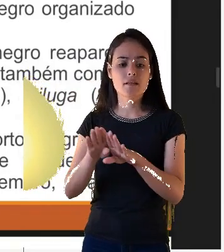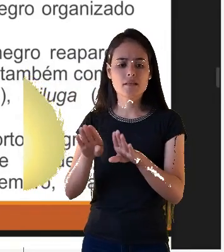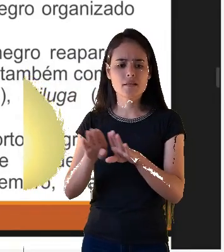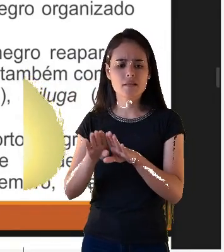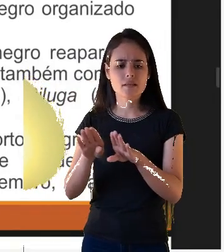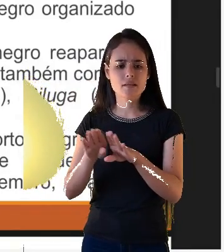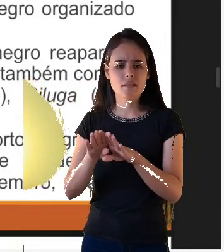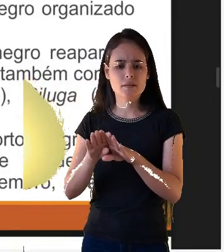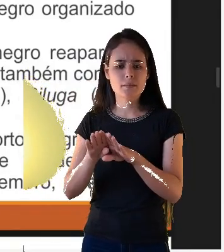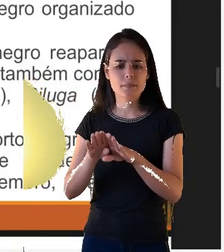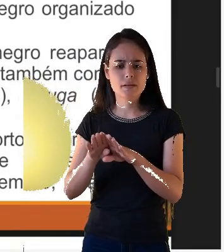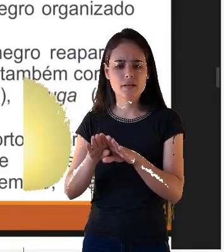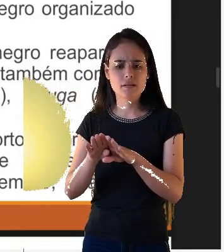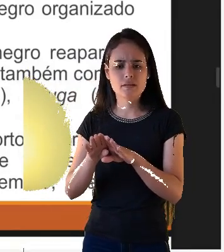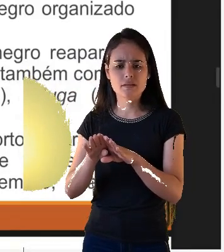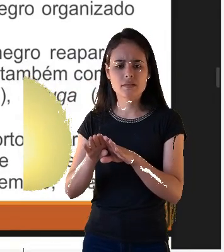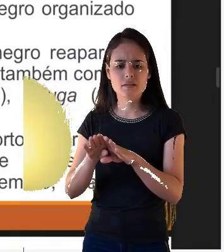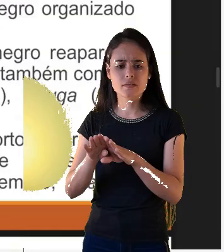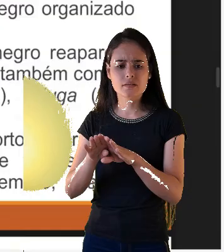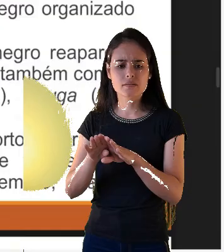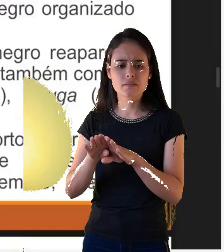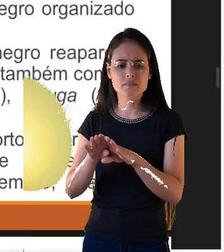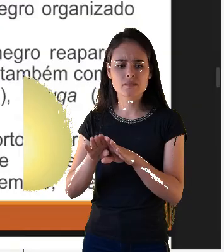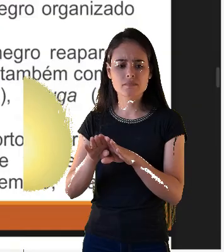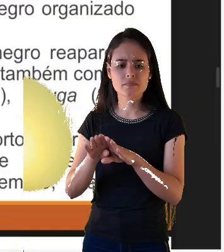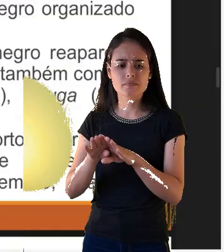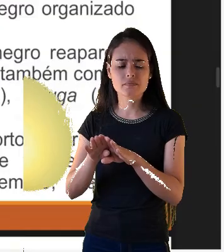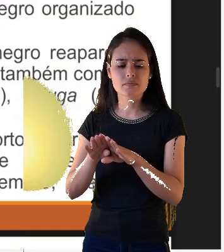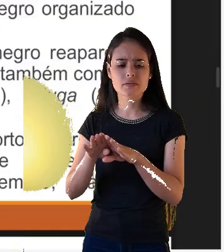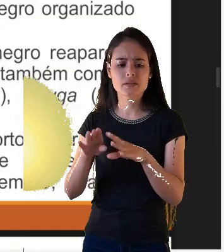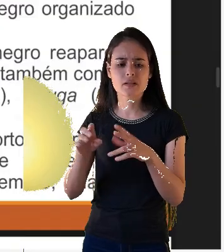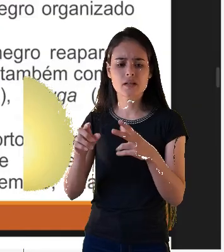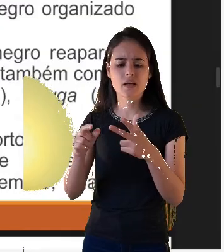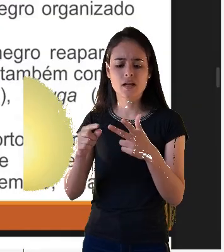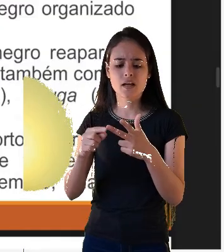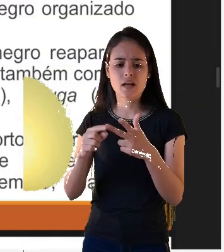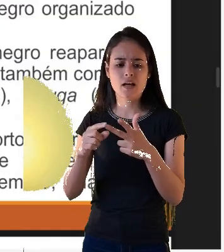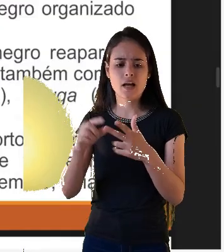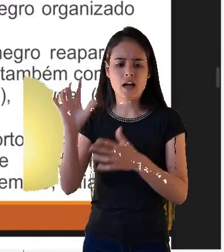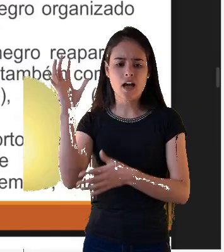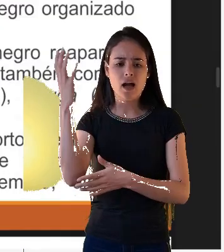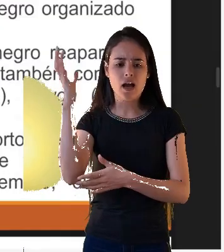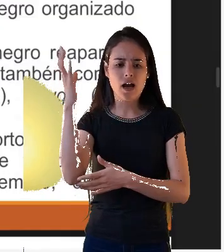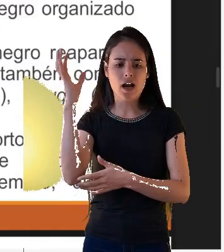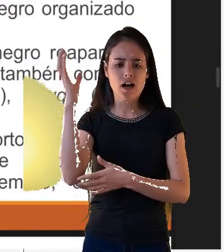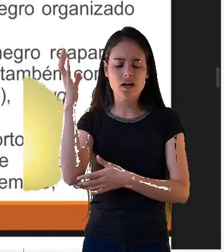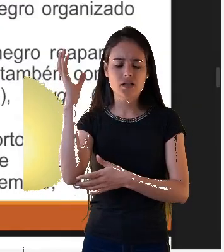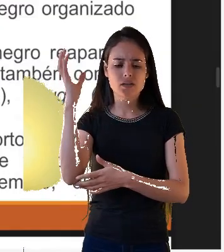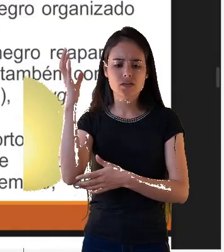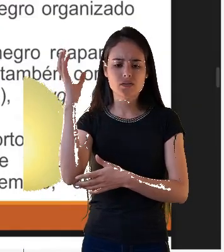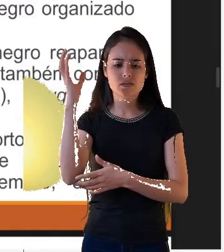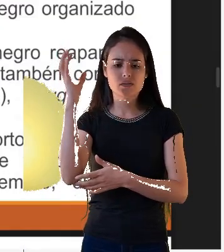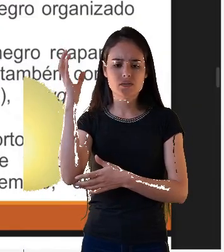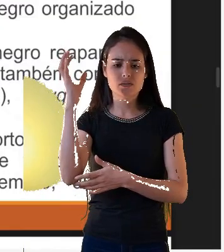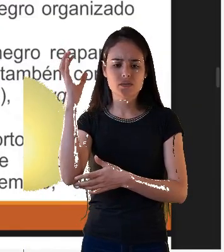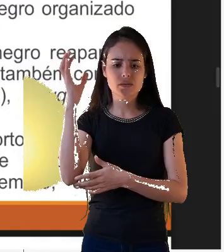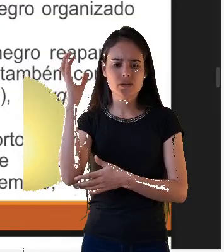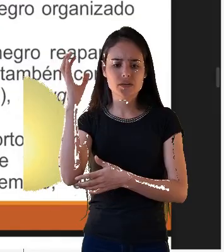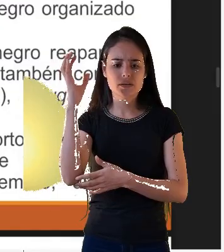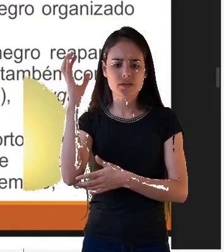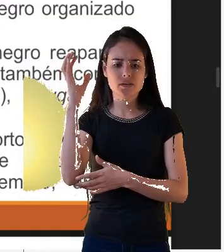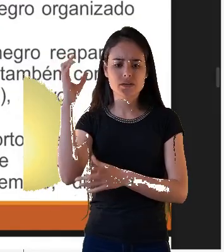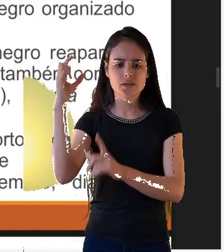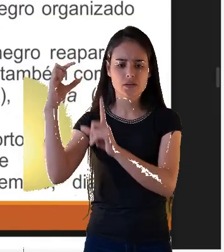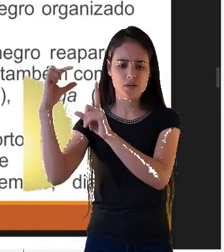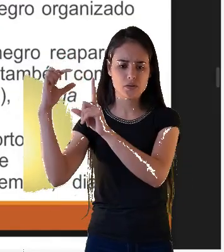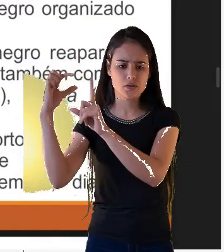SECAM, e os jornais, que eram muito importantes, Árvore das Palavras, em São Paulo, e o